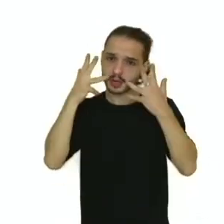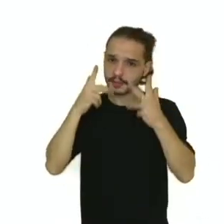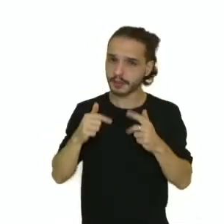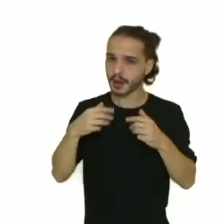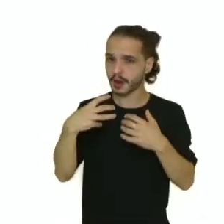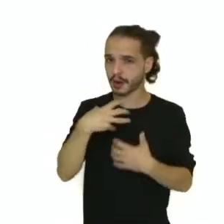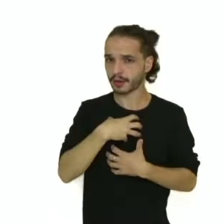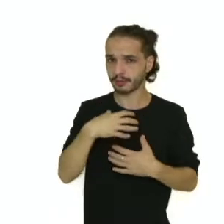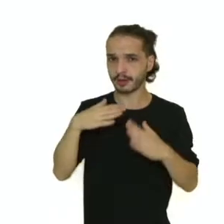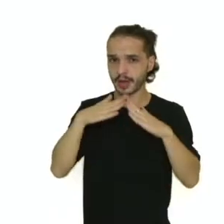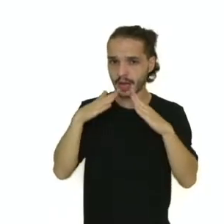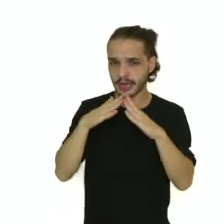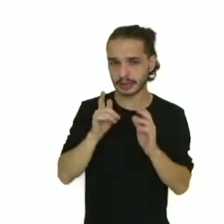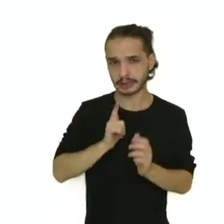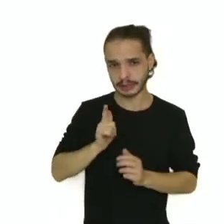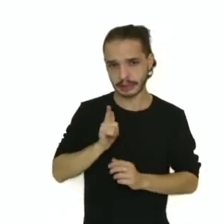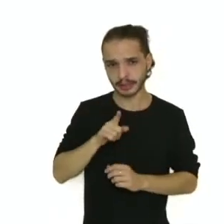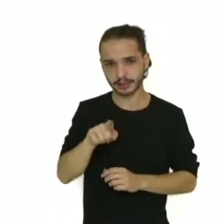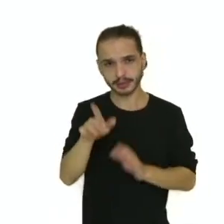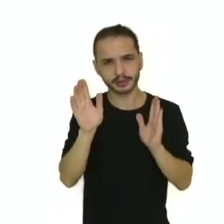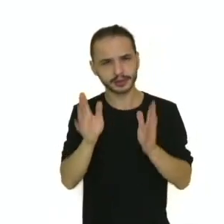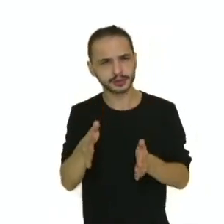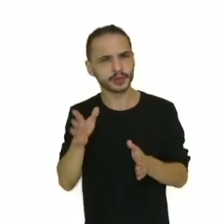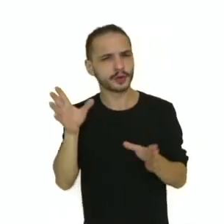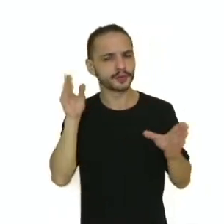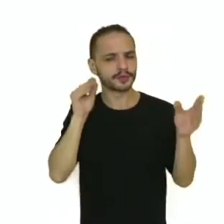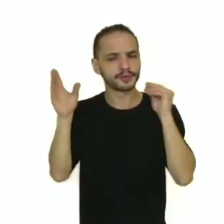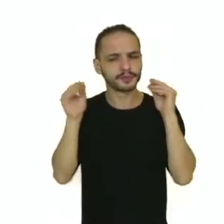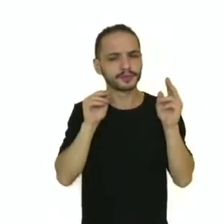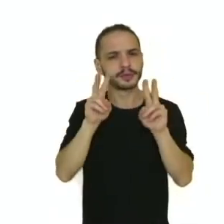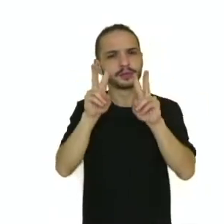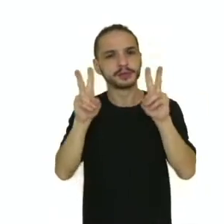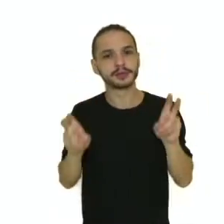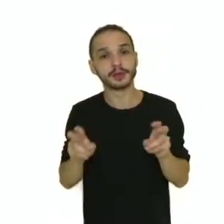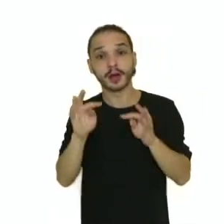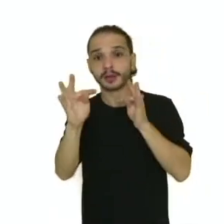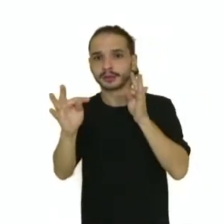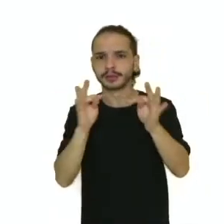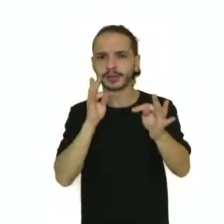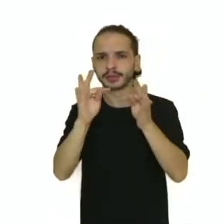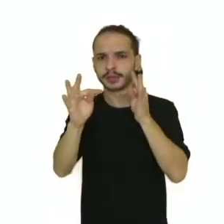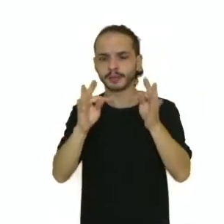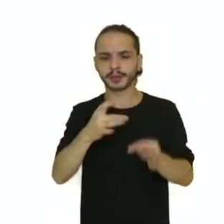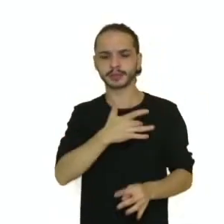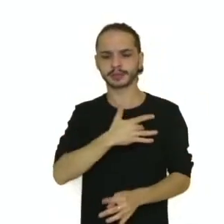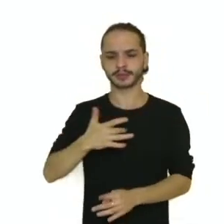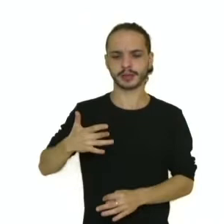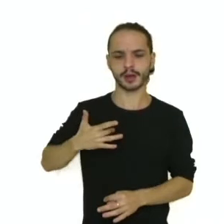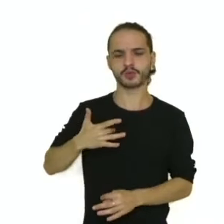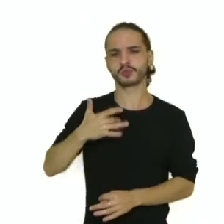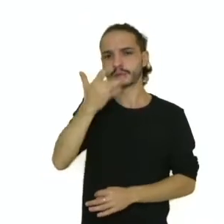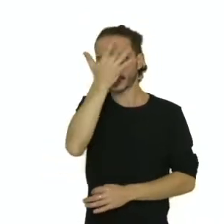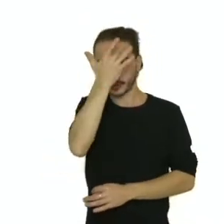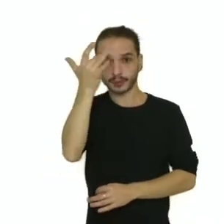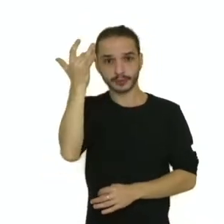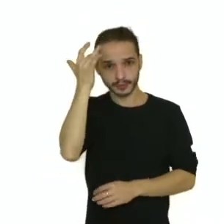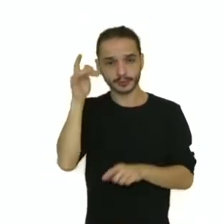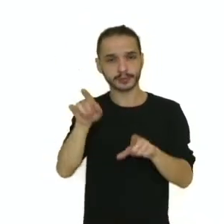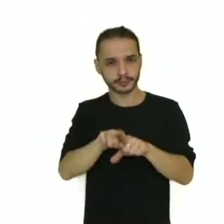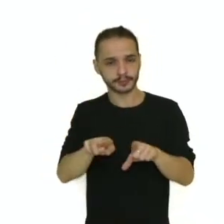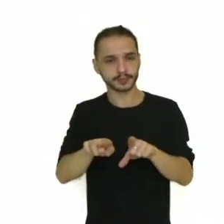estimação. Você já ouviu falar nos benefícios de tratamentos na área da saúde física e mental